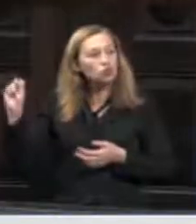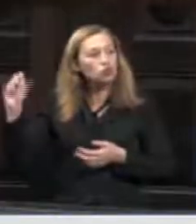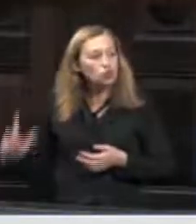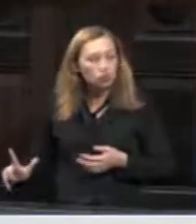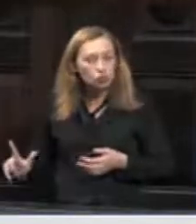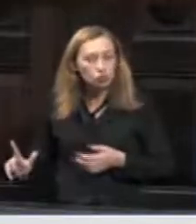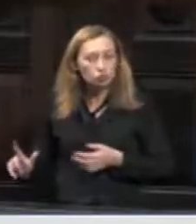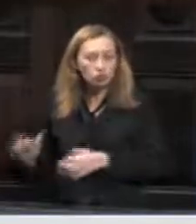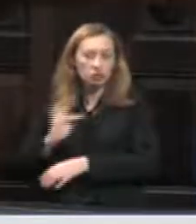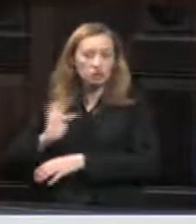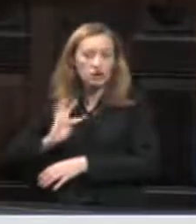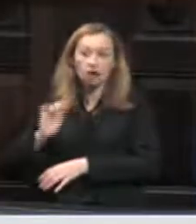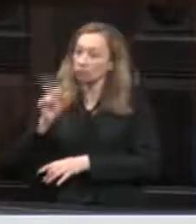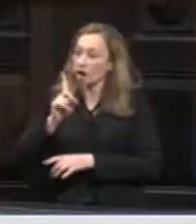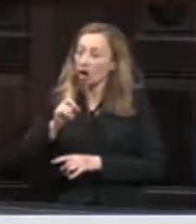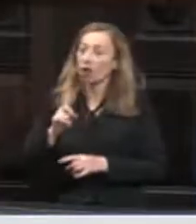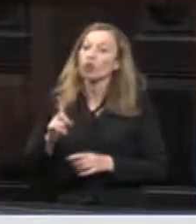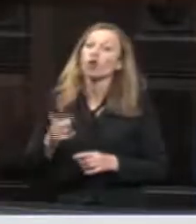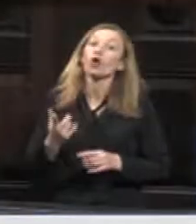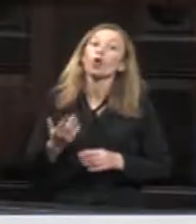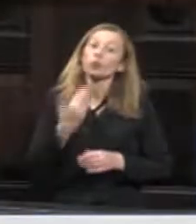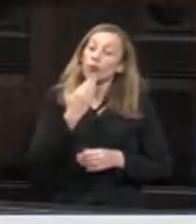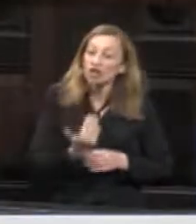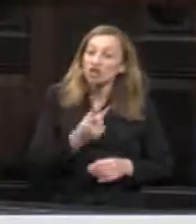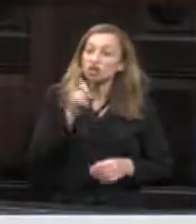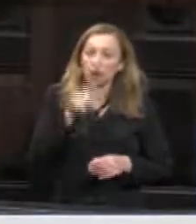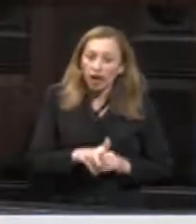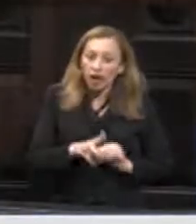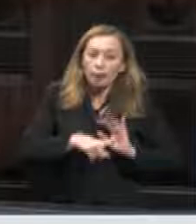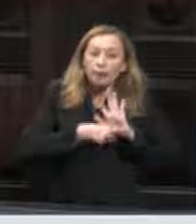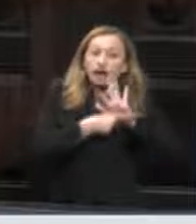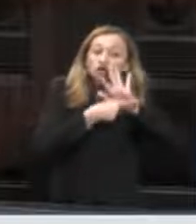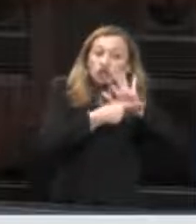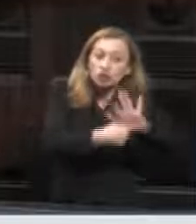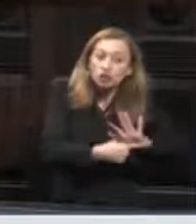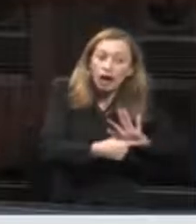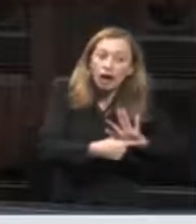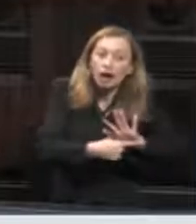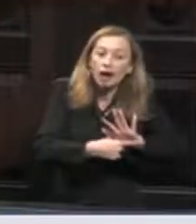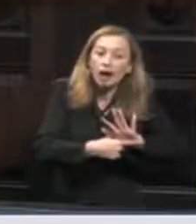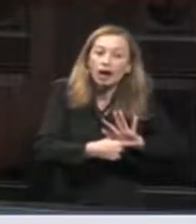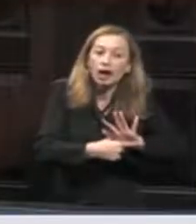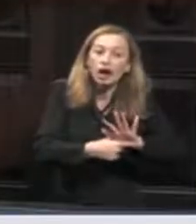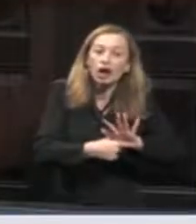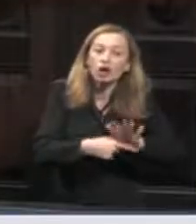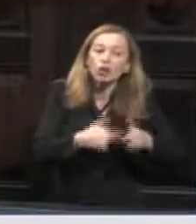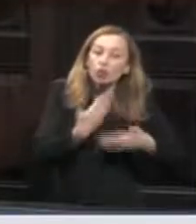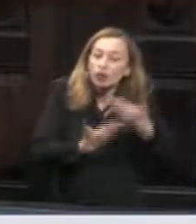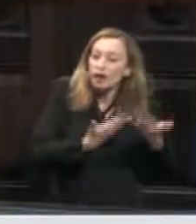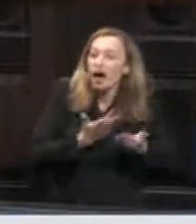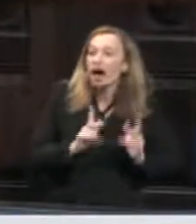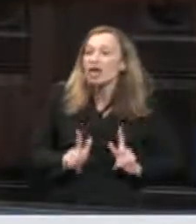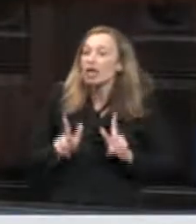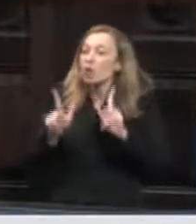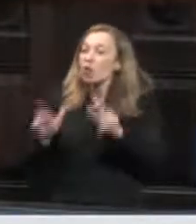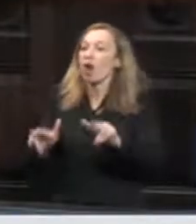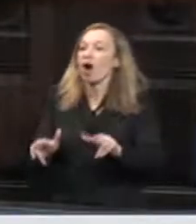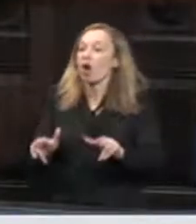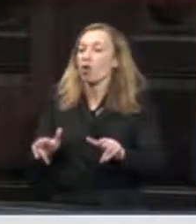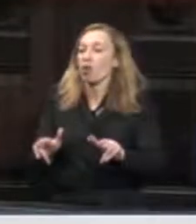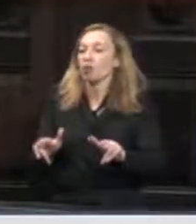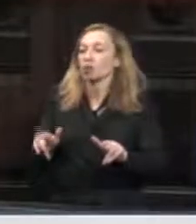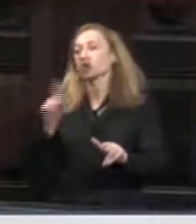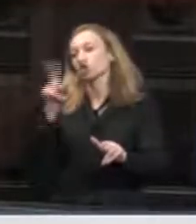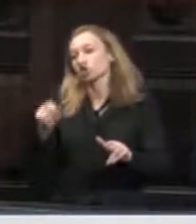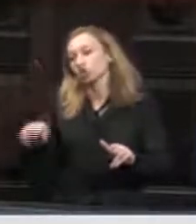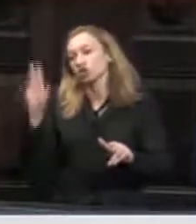Baixada Fluminense, ser tratado com o mesmo número ou melhor do que é tratado a Zona